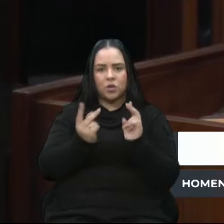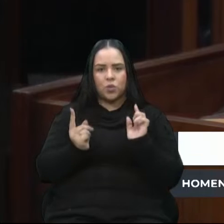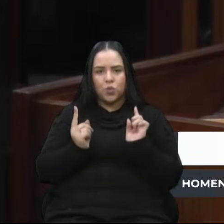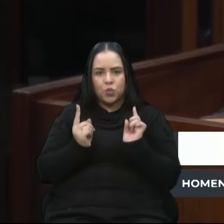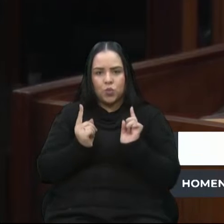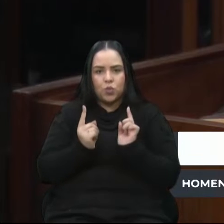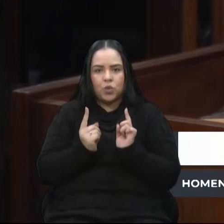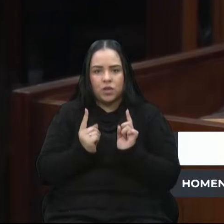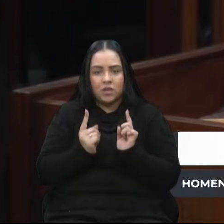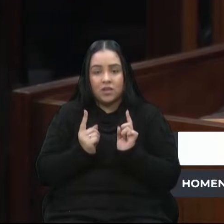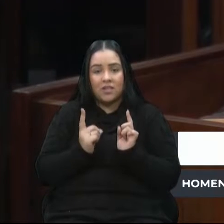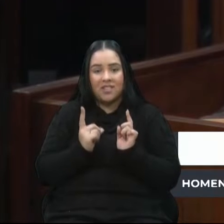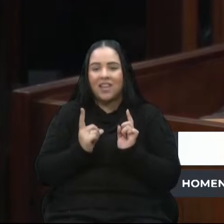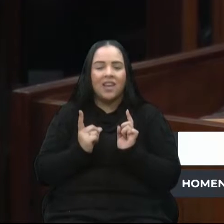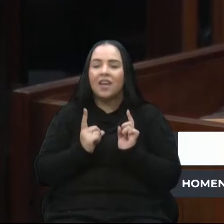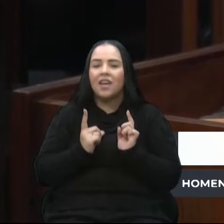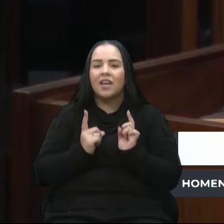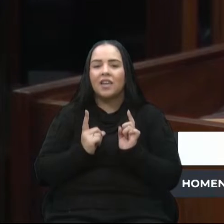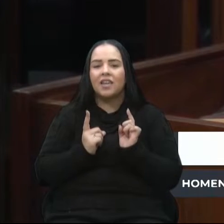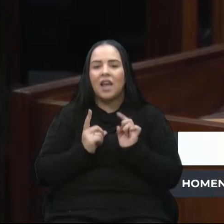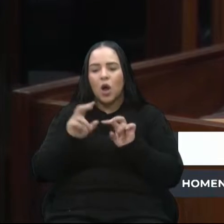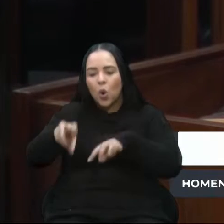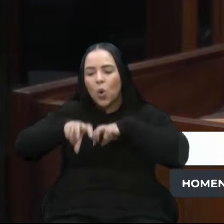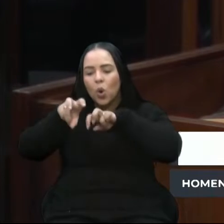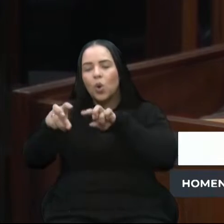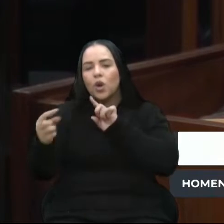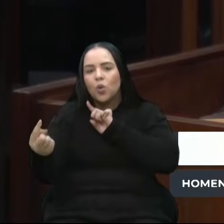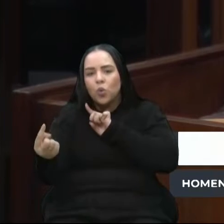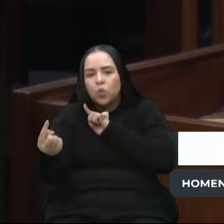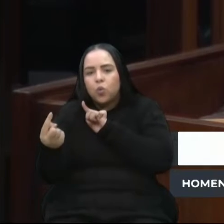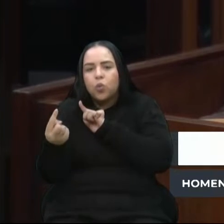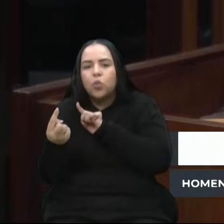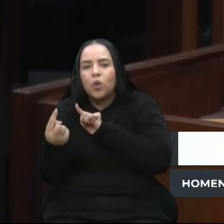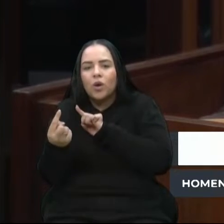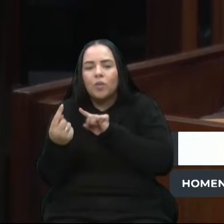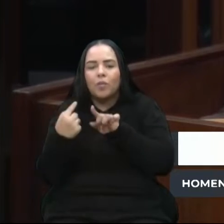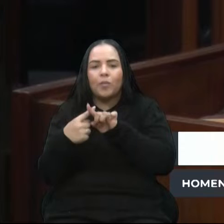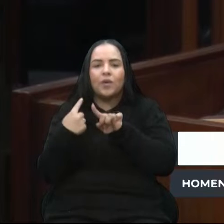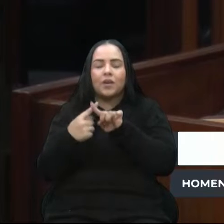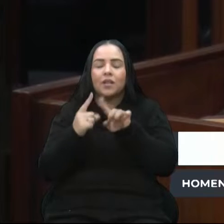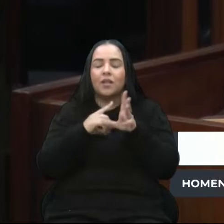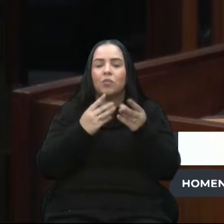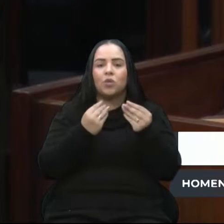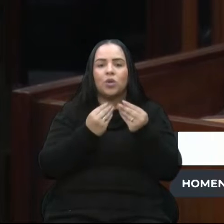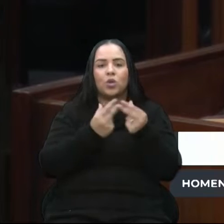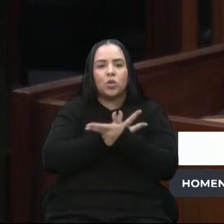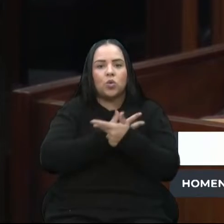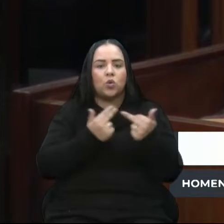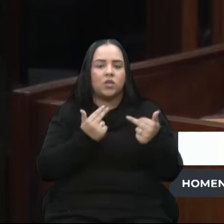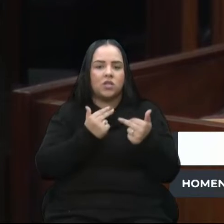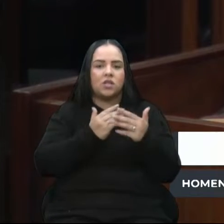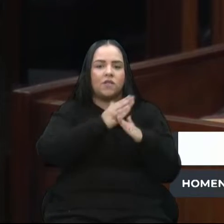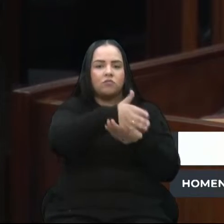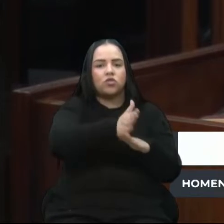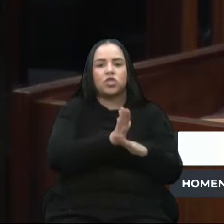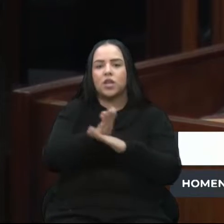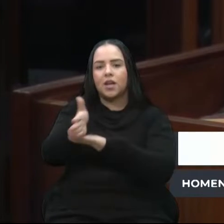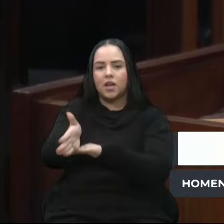zona rural, colônia espremida pelos serviços urbanos que vão para lá